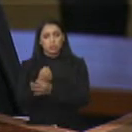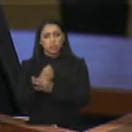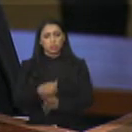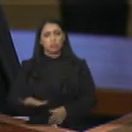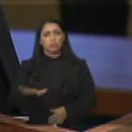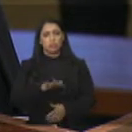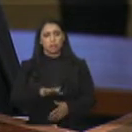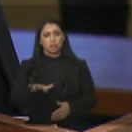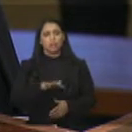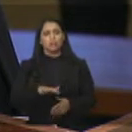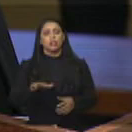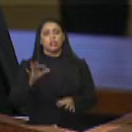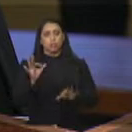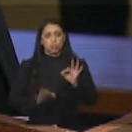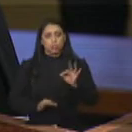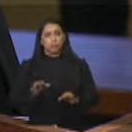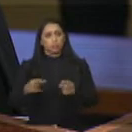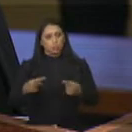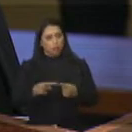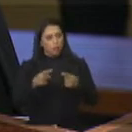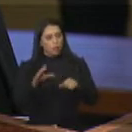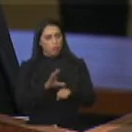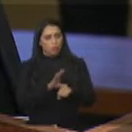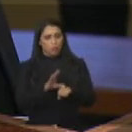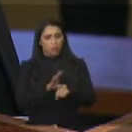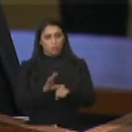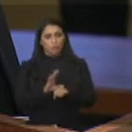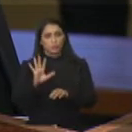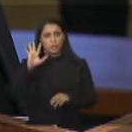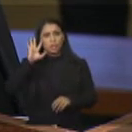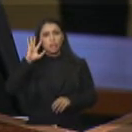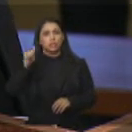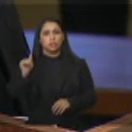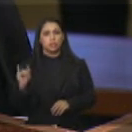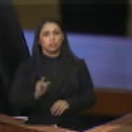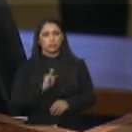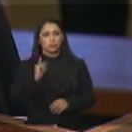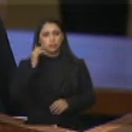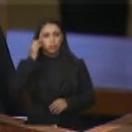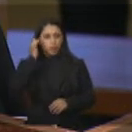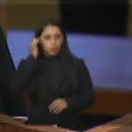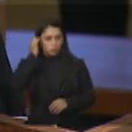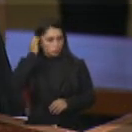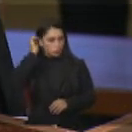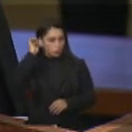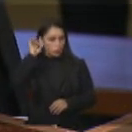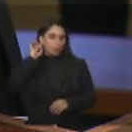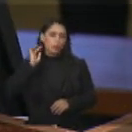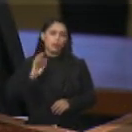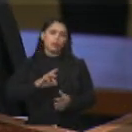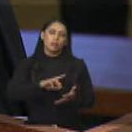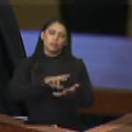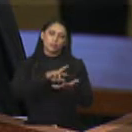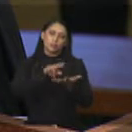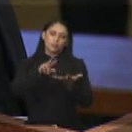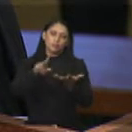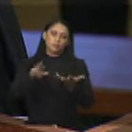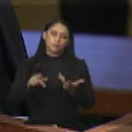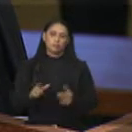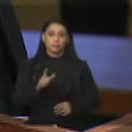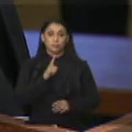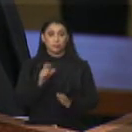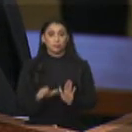jurídica constitucional brasileira. A decisão é importante por diversos aspectos.